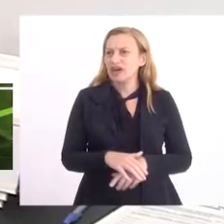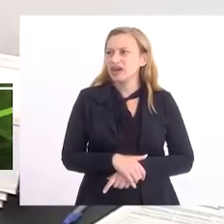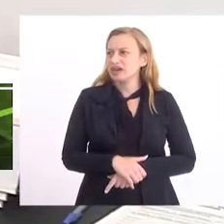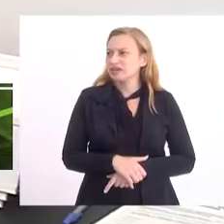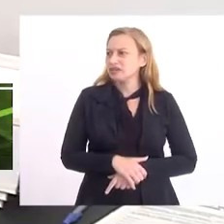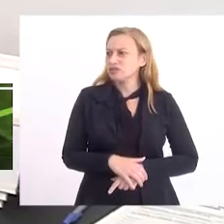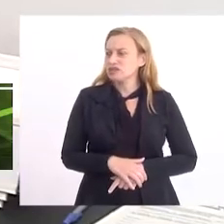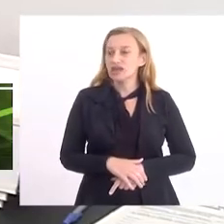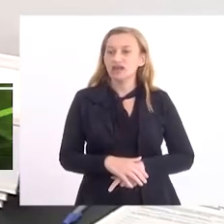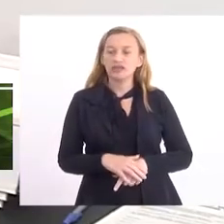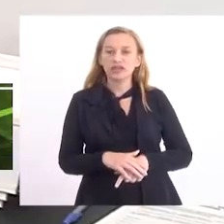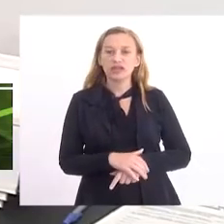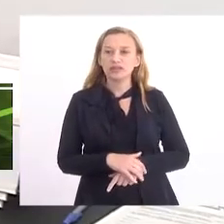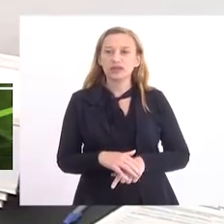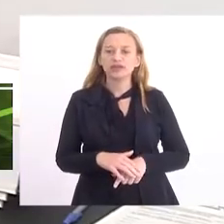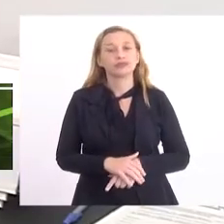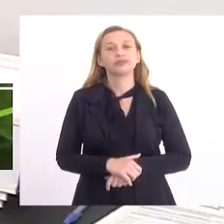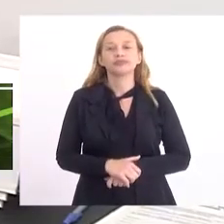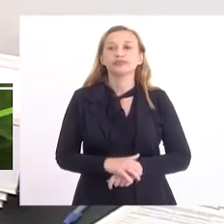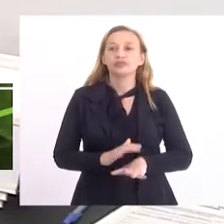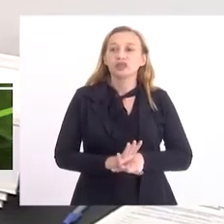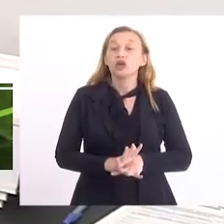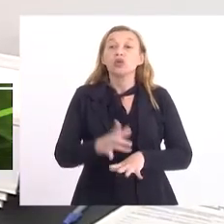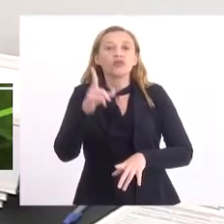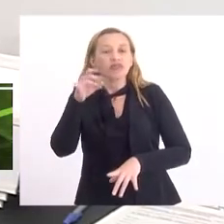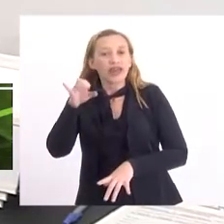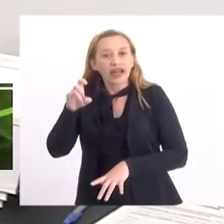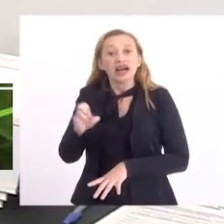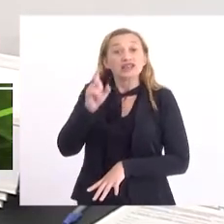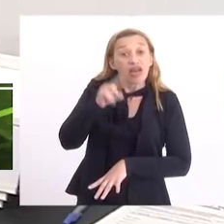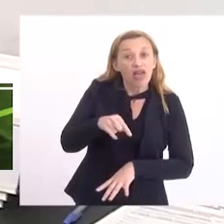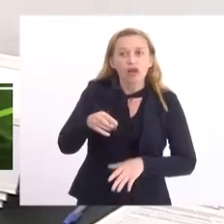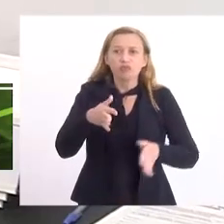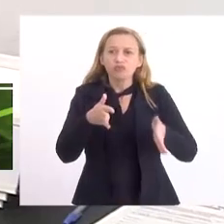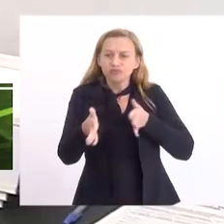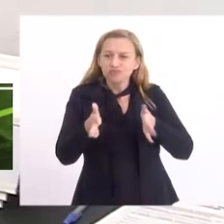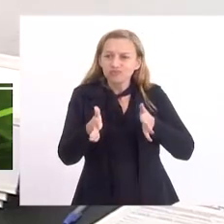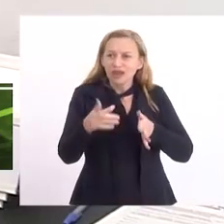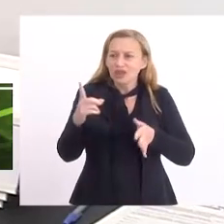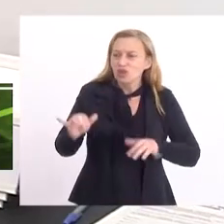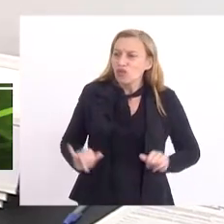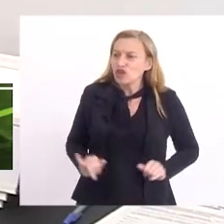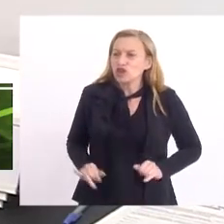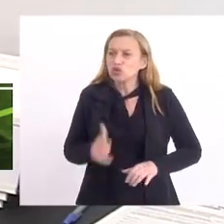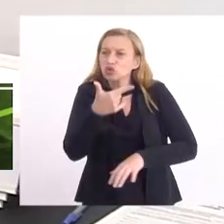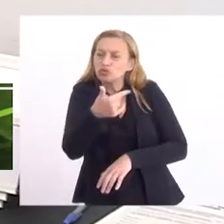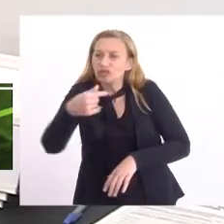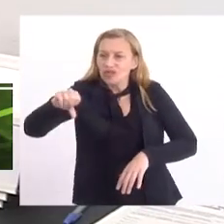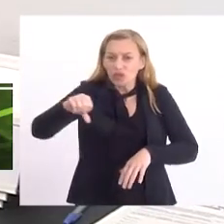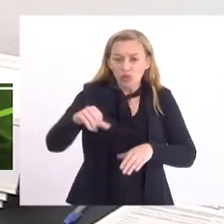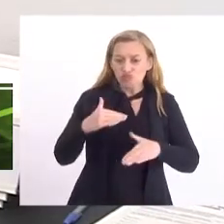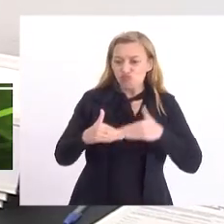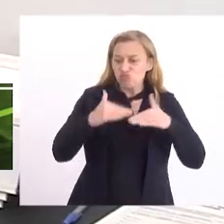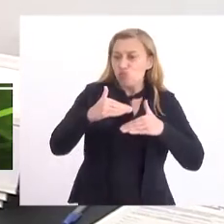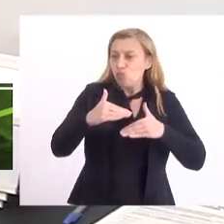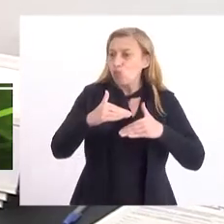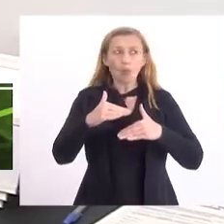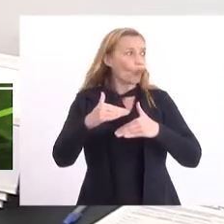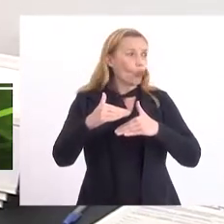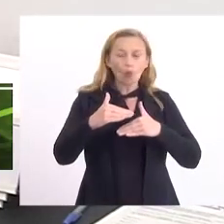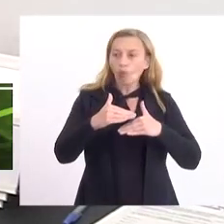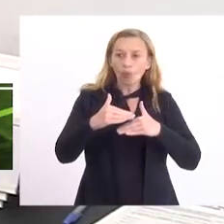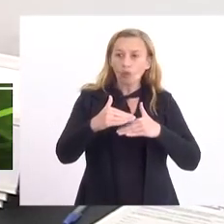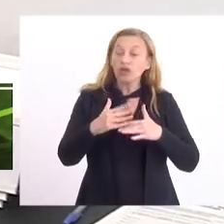essa comissão tem trabalhado em cima disso, e o Degas é uma carreira que está sofrendo, desde 2019, sem progredir. E aí, a gente teve